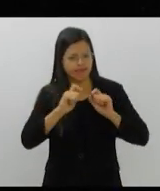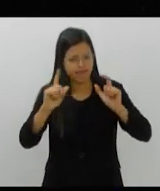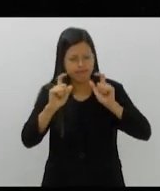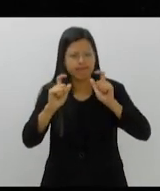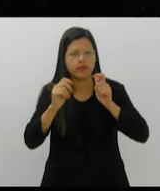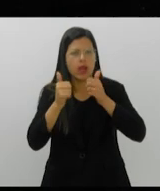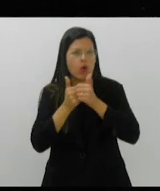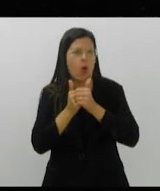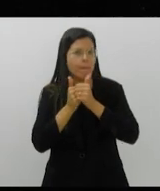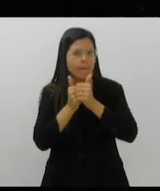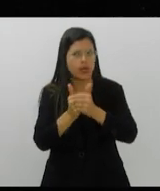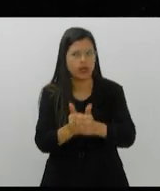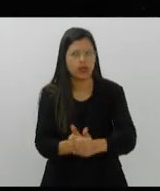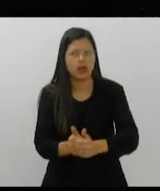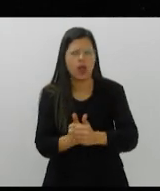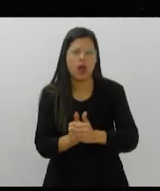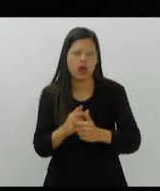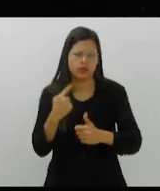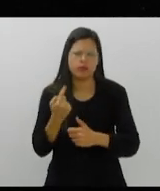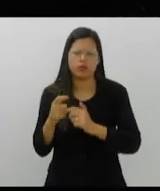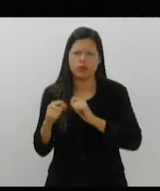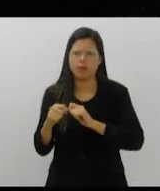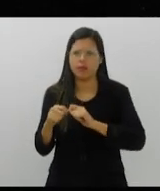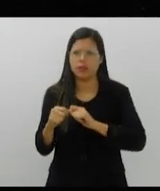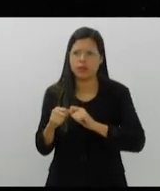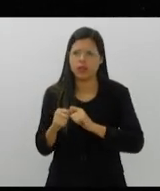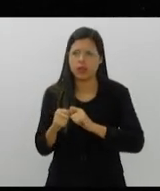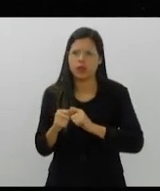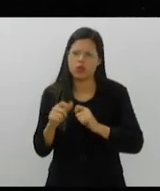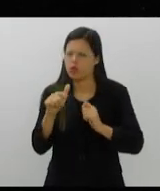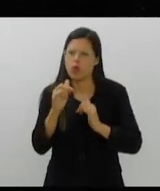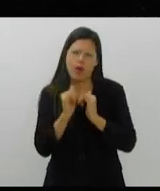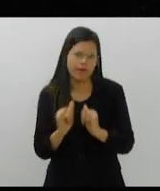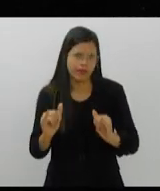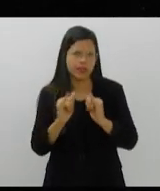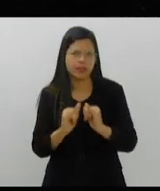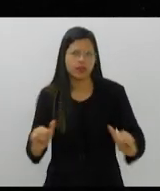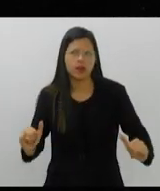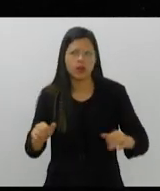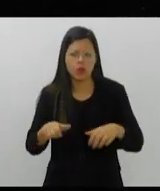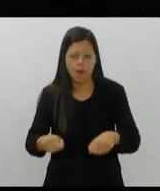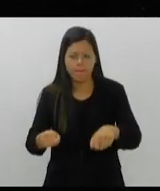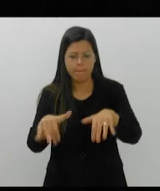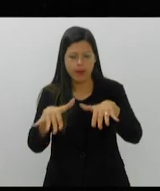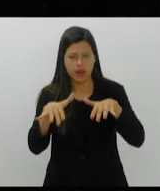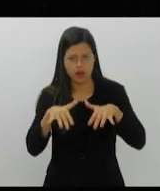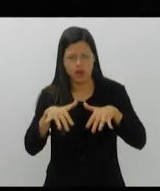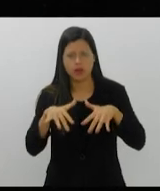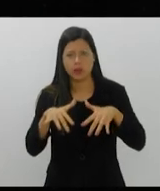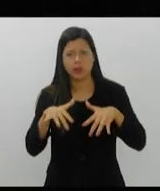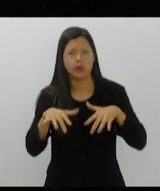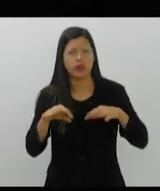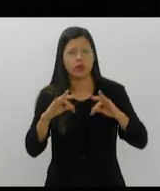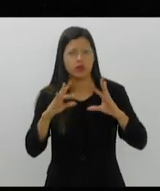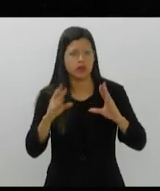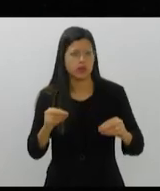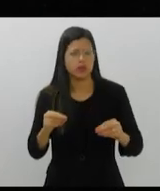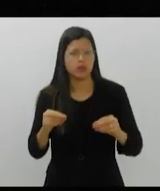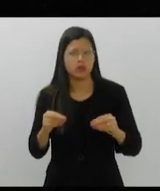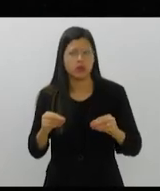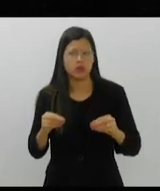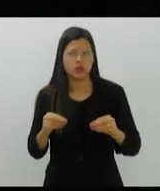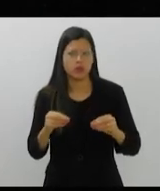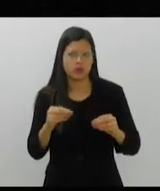acompanhar, estamos fazendo isso, e irei noticiando ao plenário e todos aqueles que também